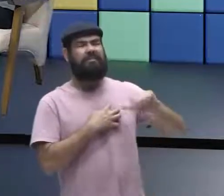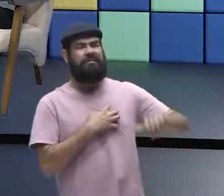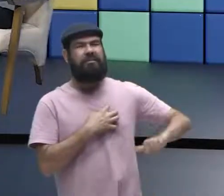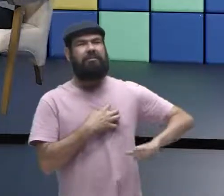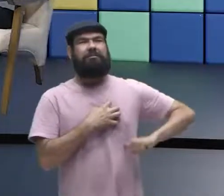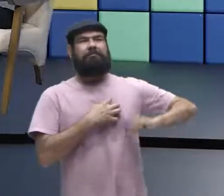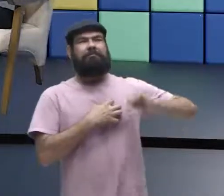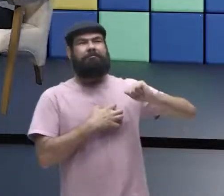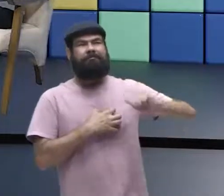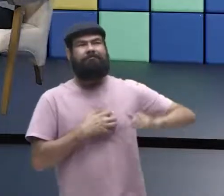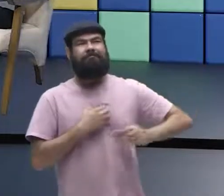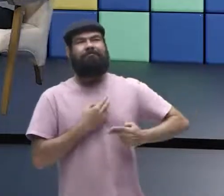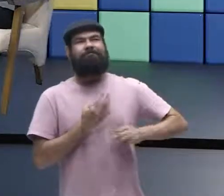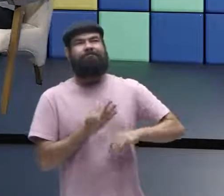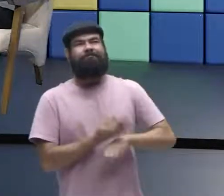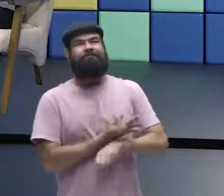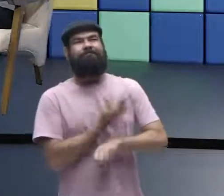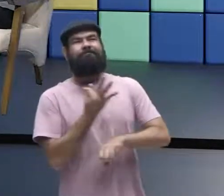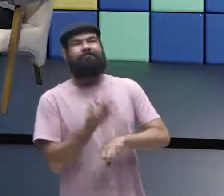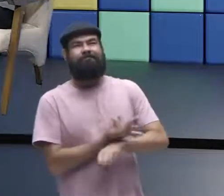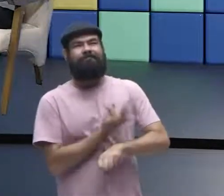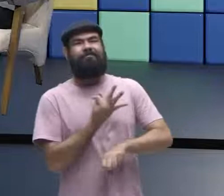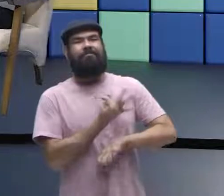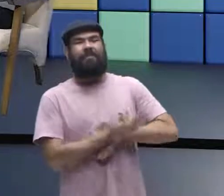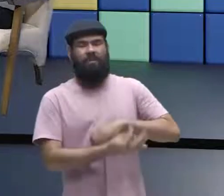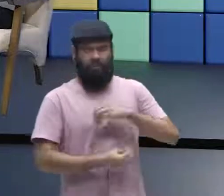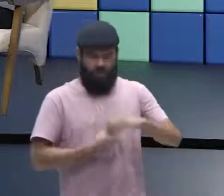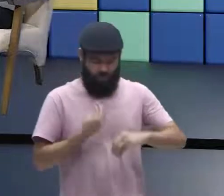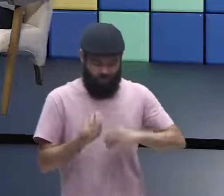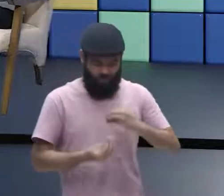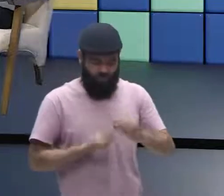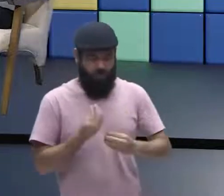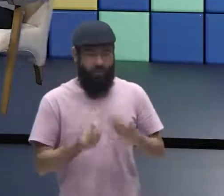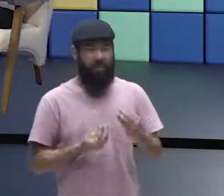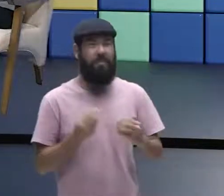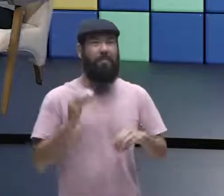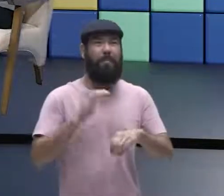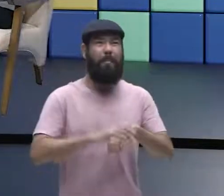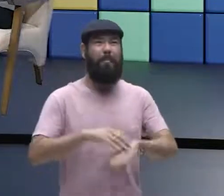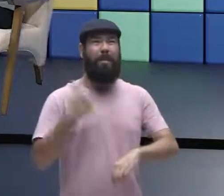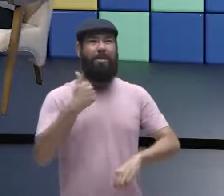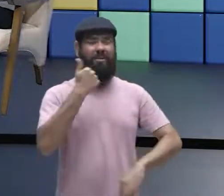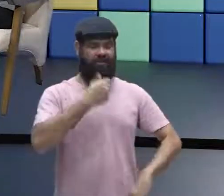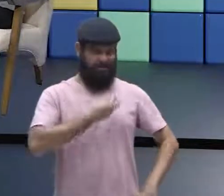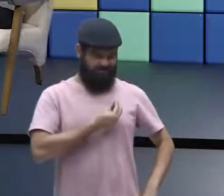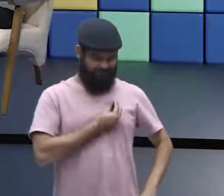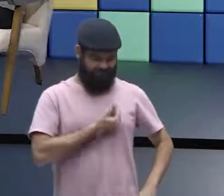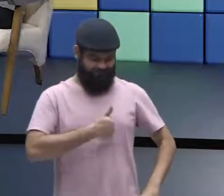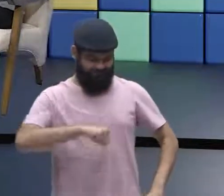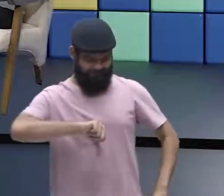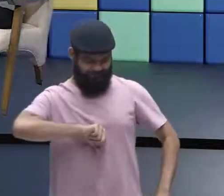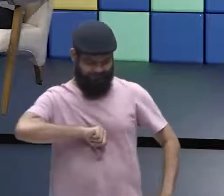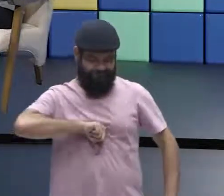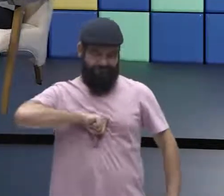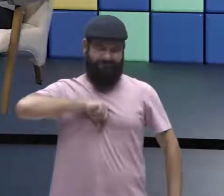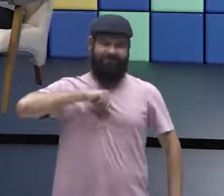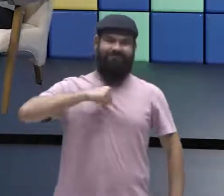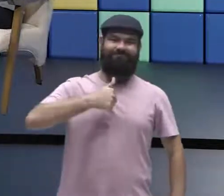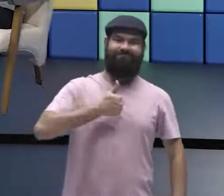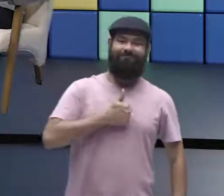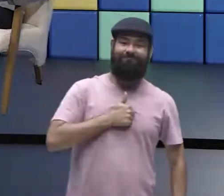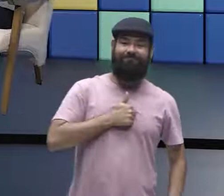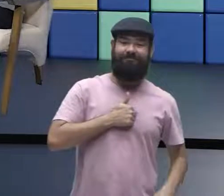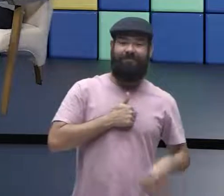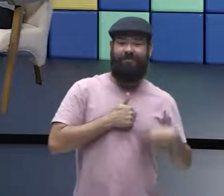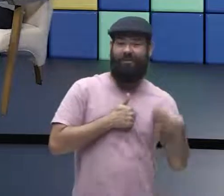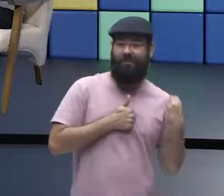modular. E aí a gente vai ter como ferramentas para lidar melhor com essas nossas vivências, né? Com o nosso mal-estar.